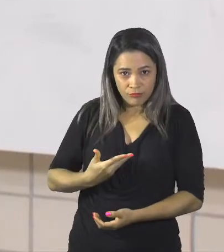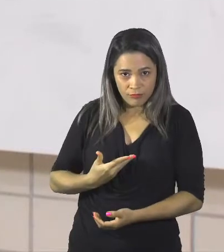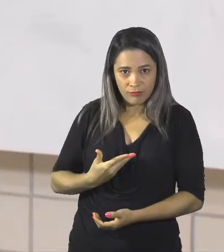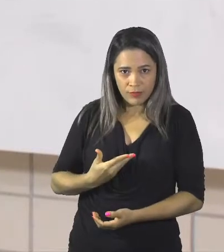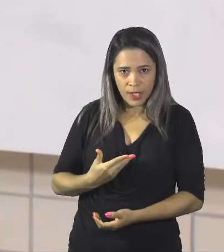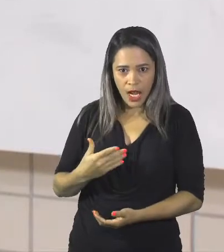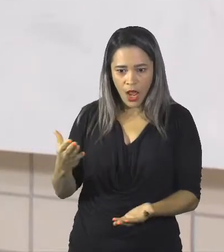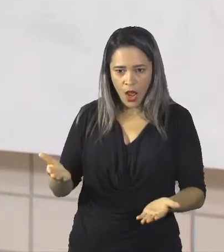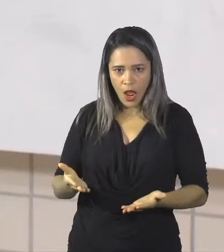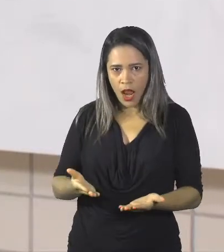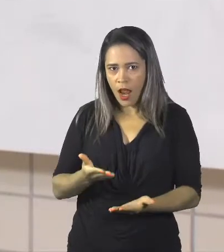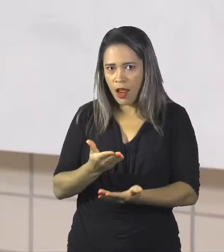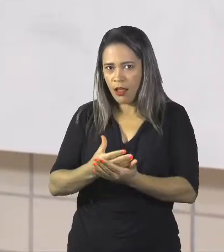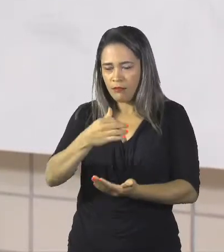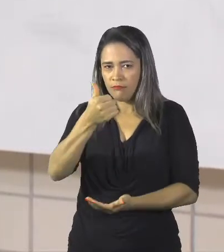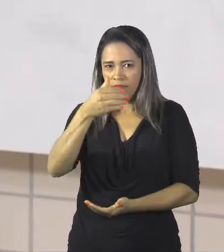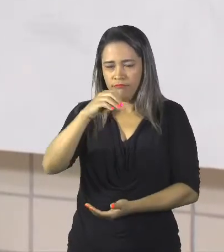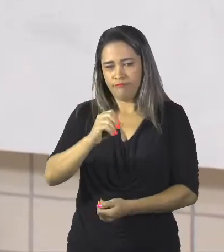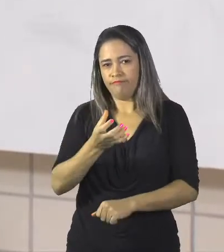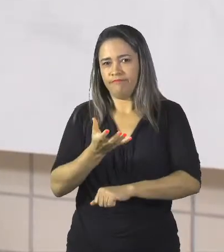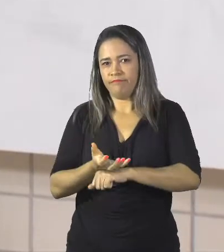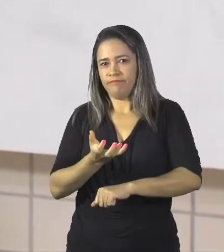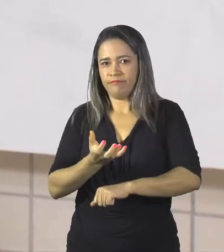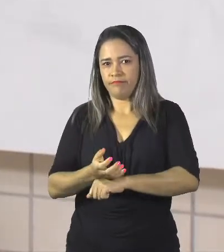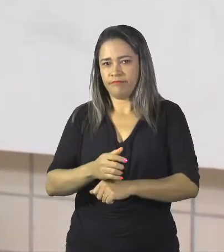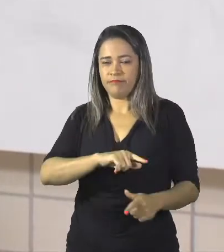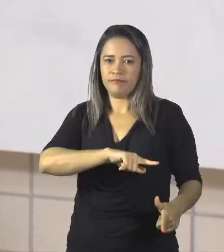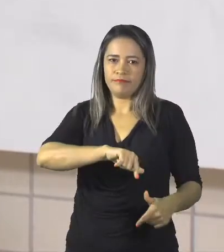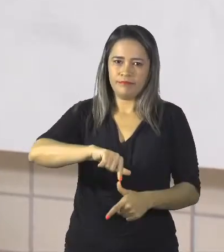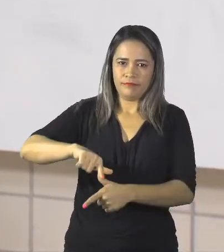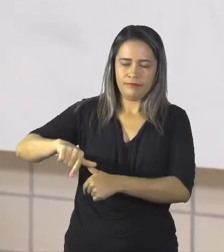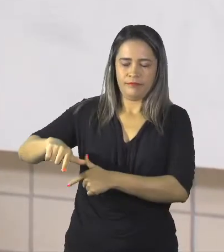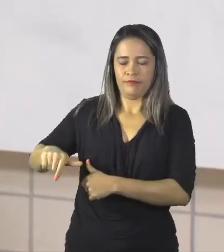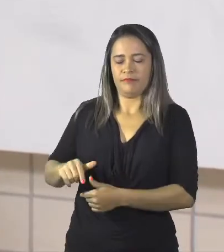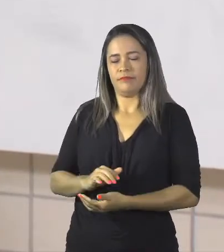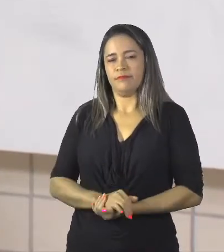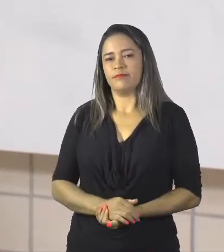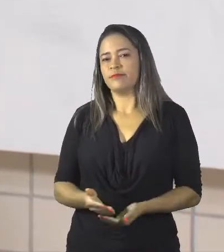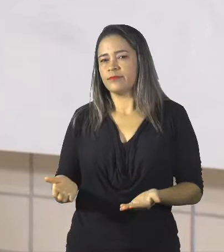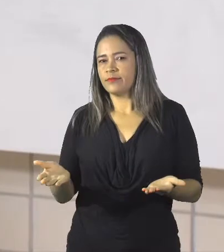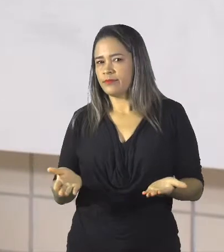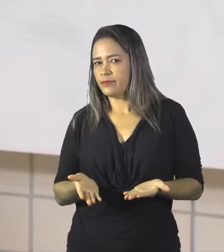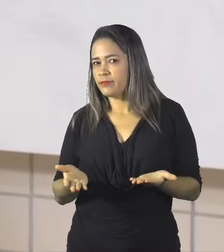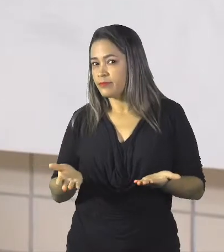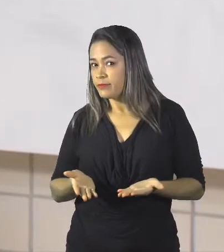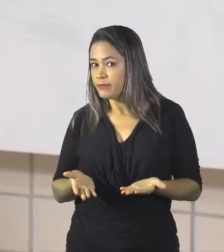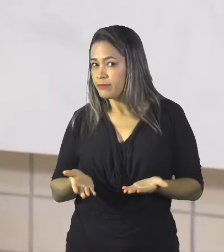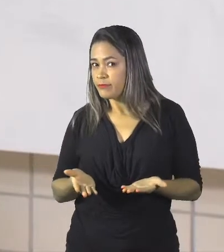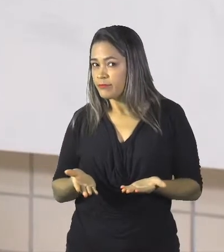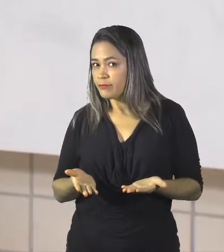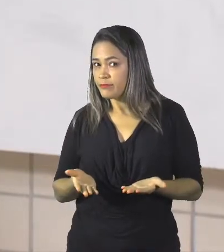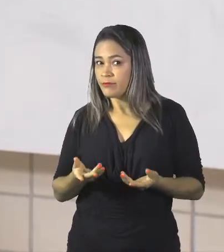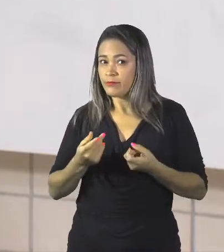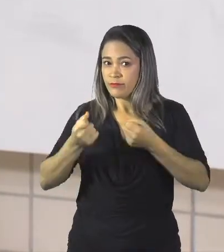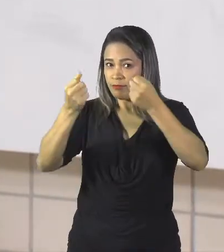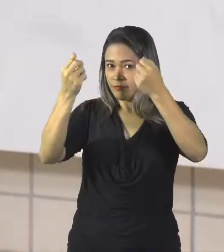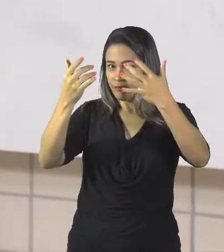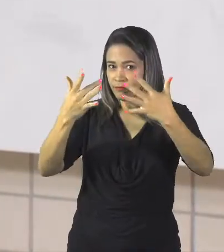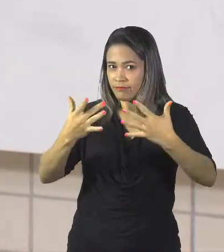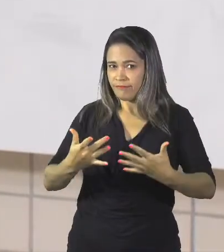nossa 10ª aula do componente curricular de Geografia e hoje nós vamos falar sobre os